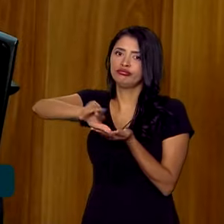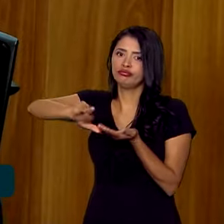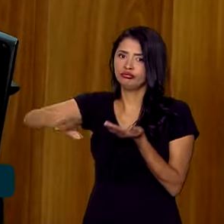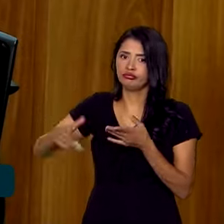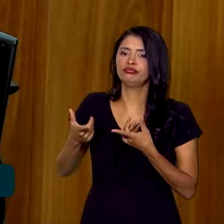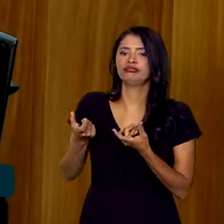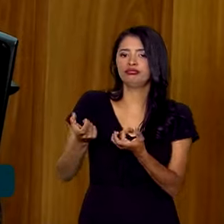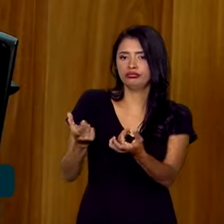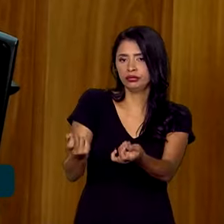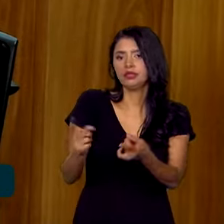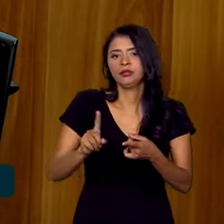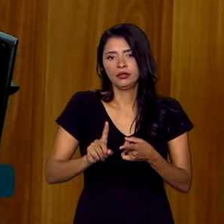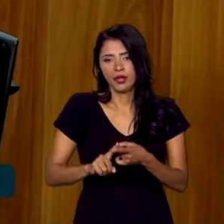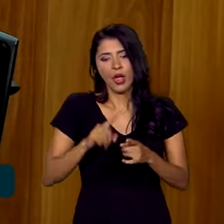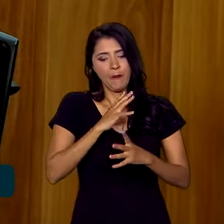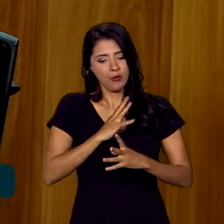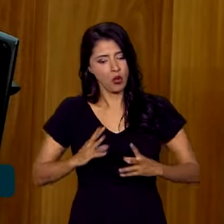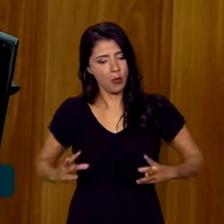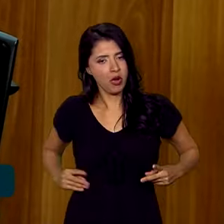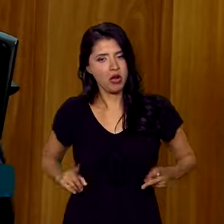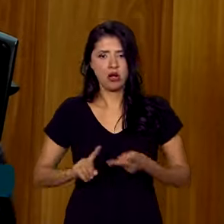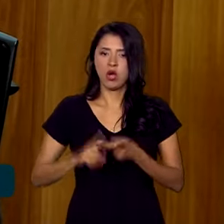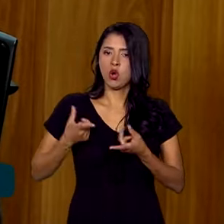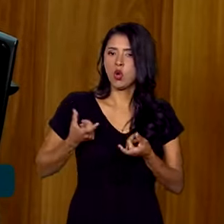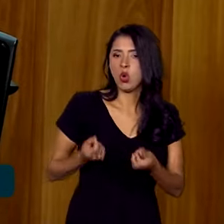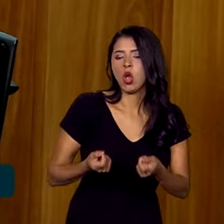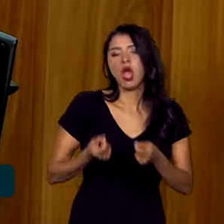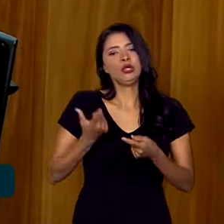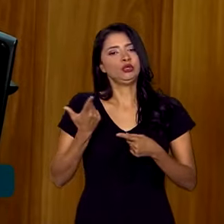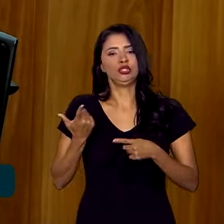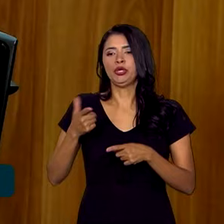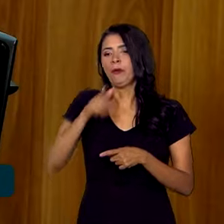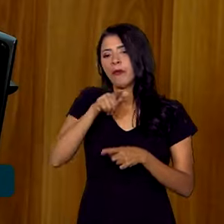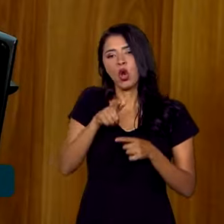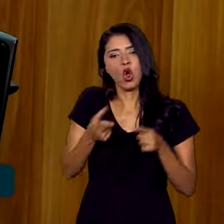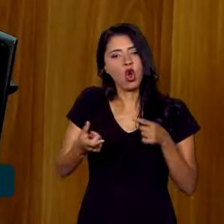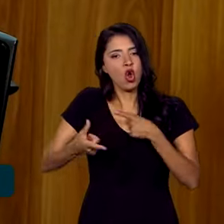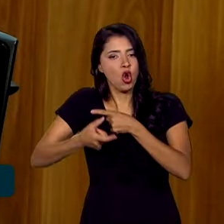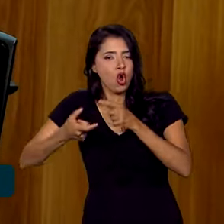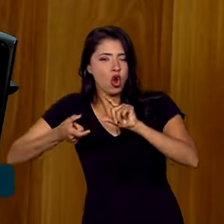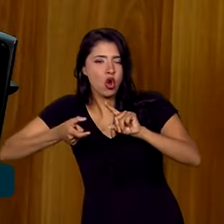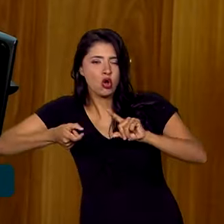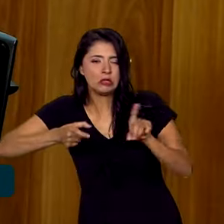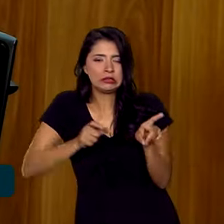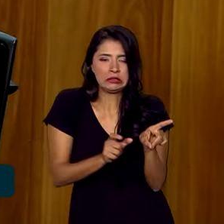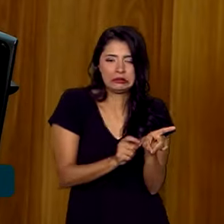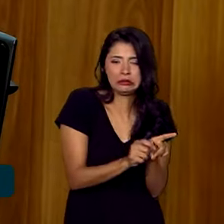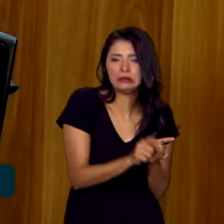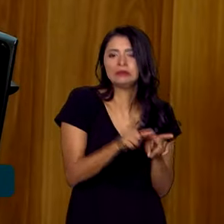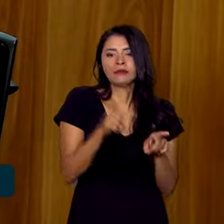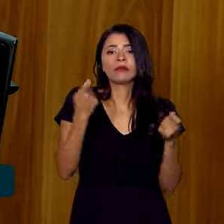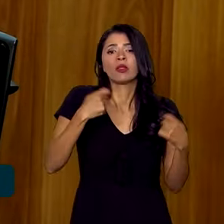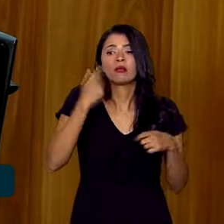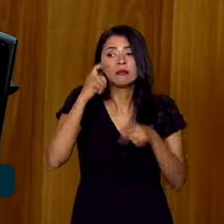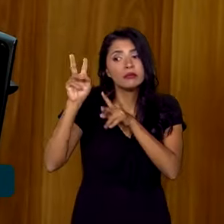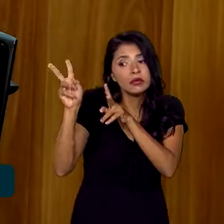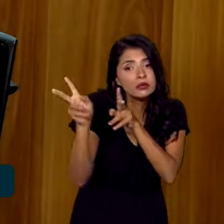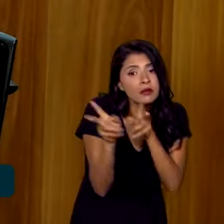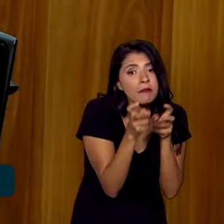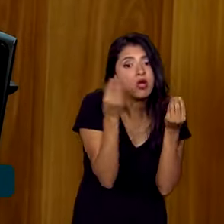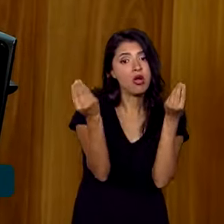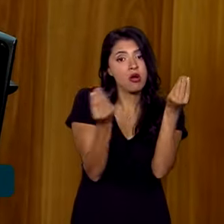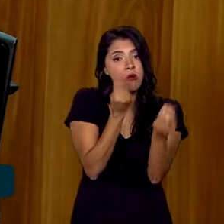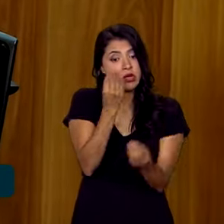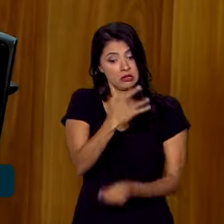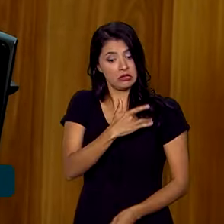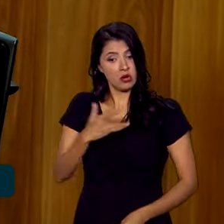cânceres como câncer de pulmão câncer de próstata né então a gente tem que olhar pros hábitos as os hábitos de saúde